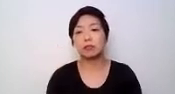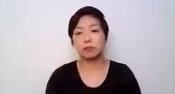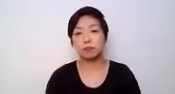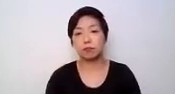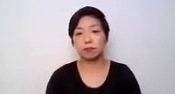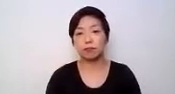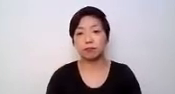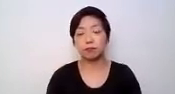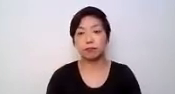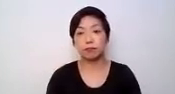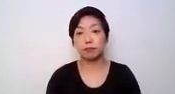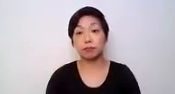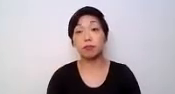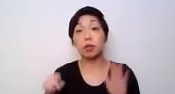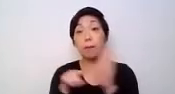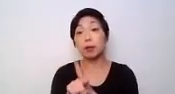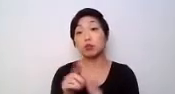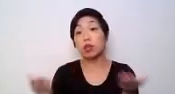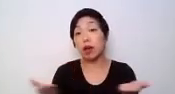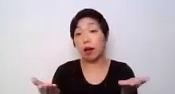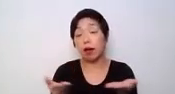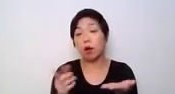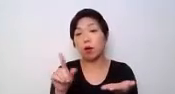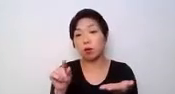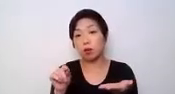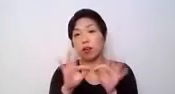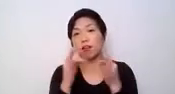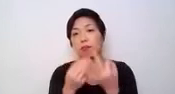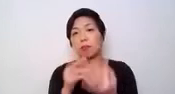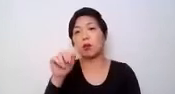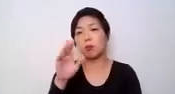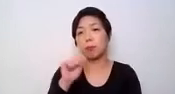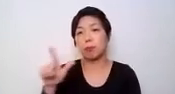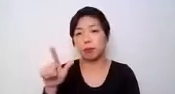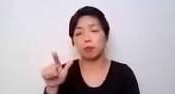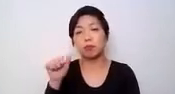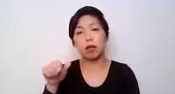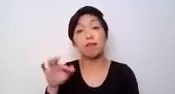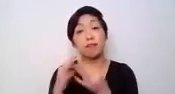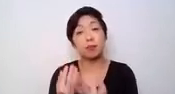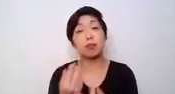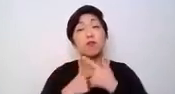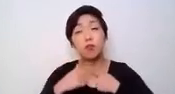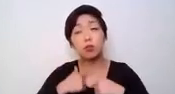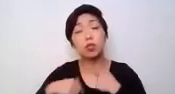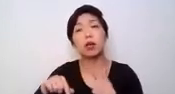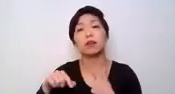bens e a pergunta que fica é o mausoléu da família Robel a família tem muito desejo de